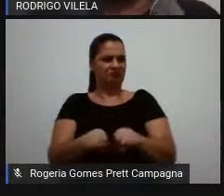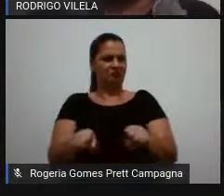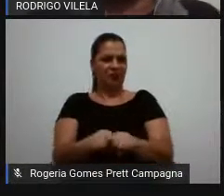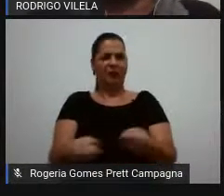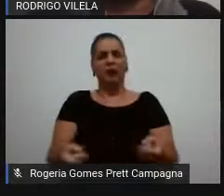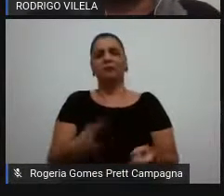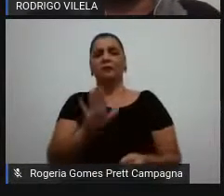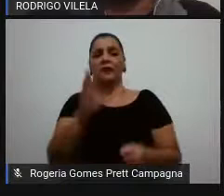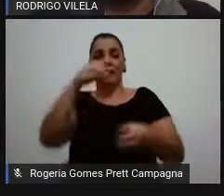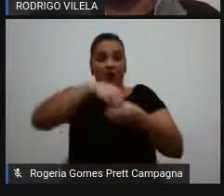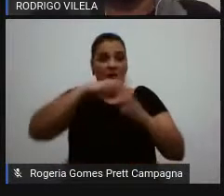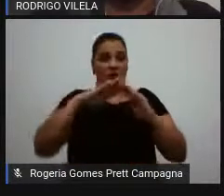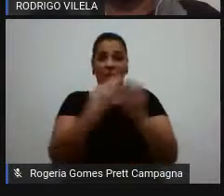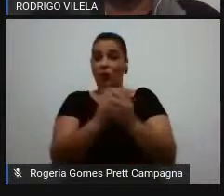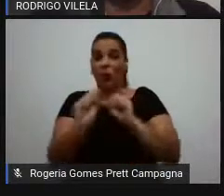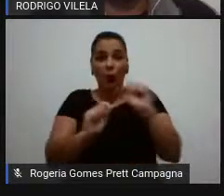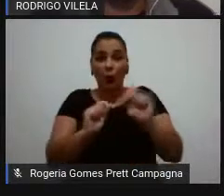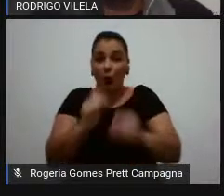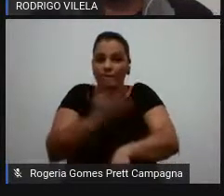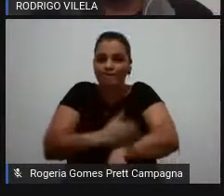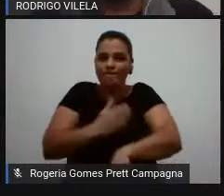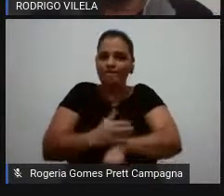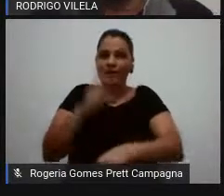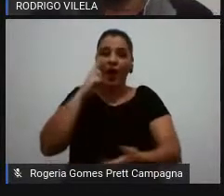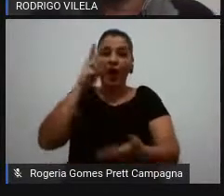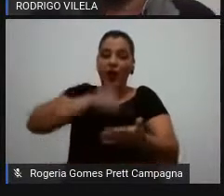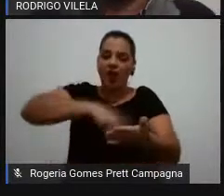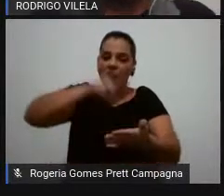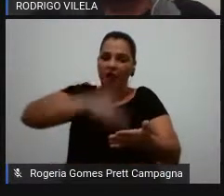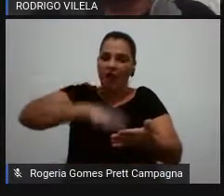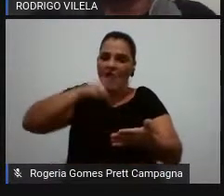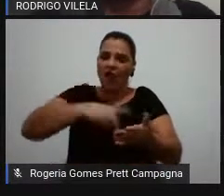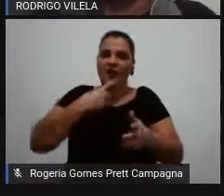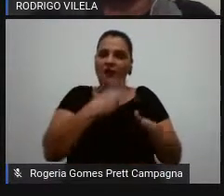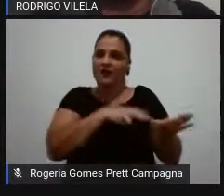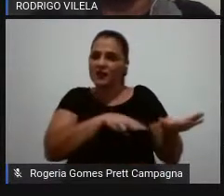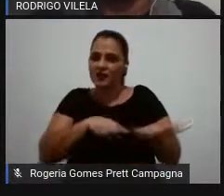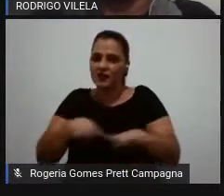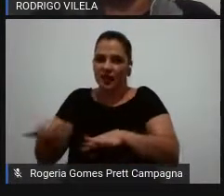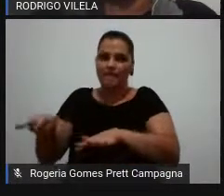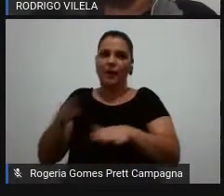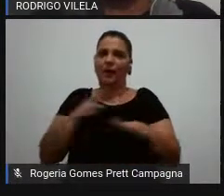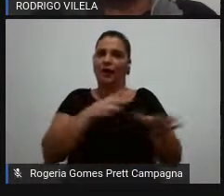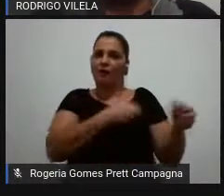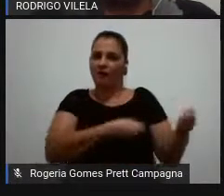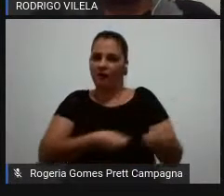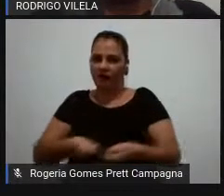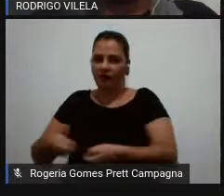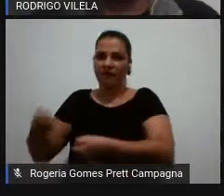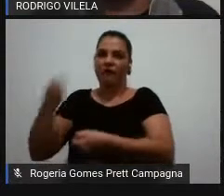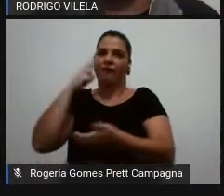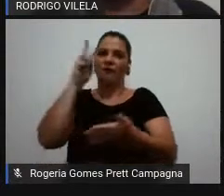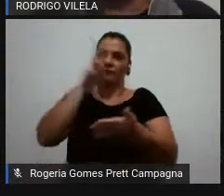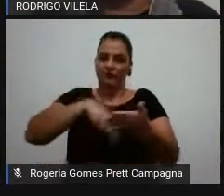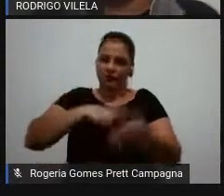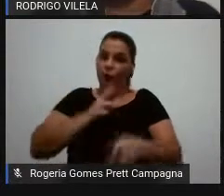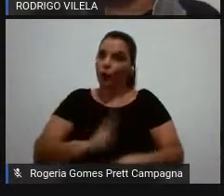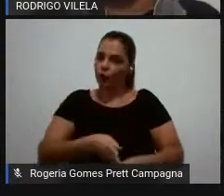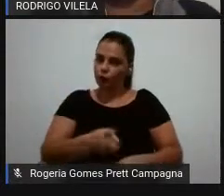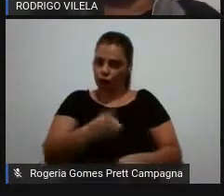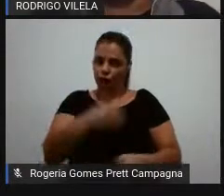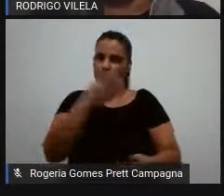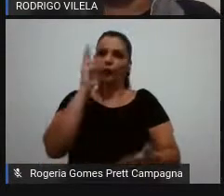escola, a formação de leitores, que era a leitura que a gente tinha semanalmente, há vários anos na escola, nós mantivemos e ainda